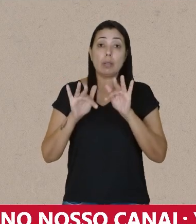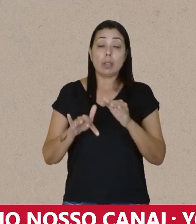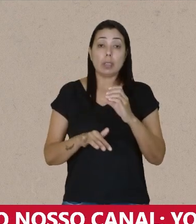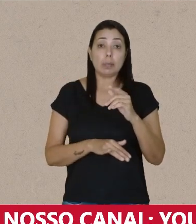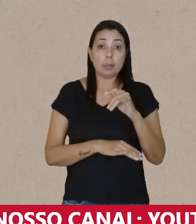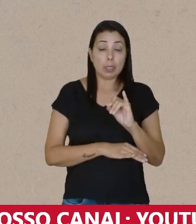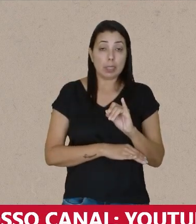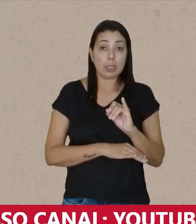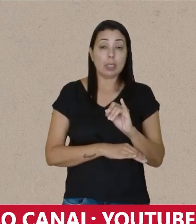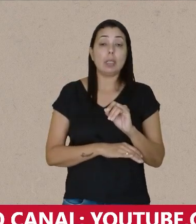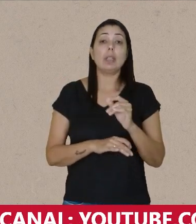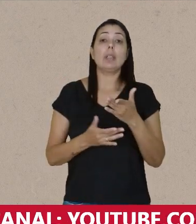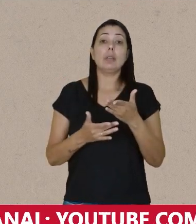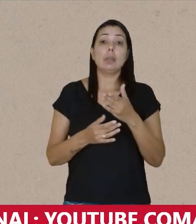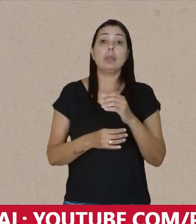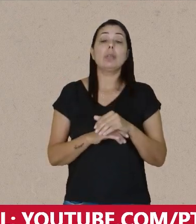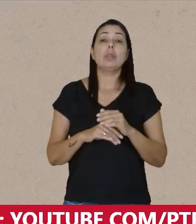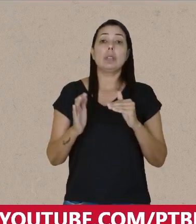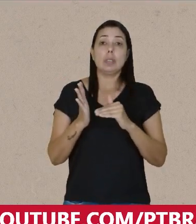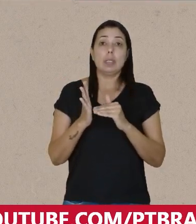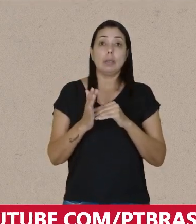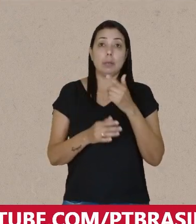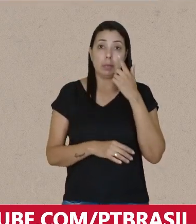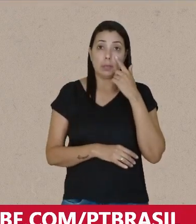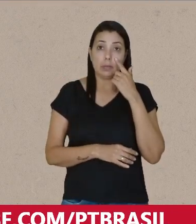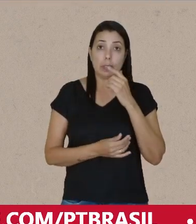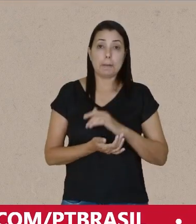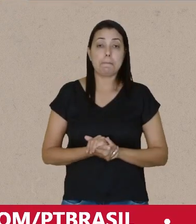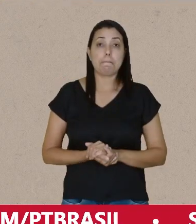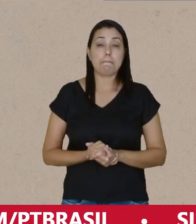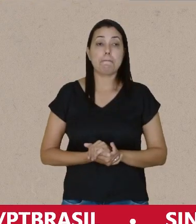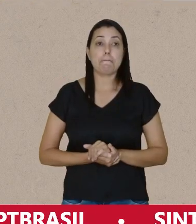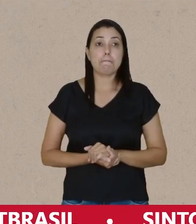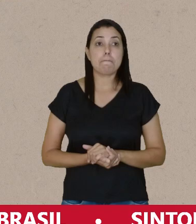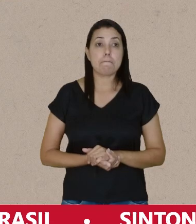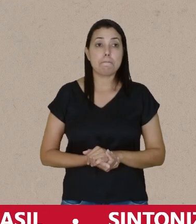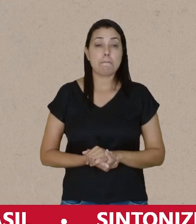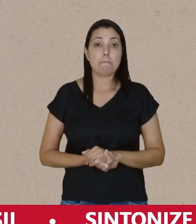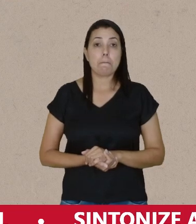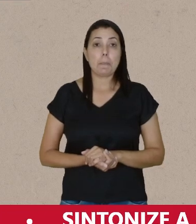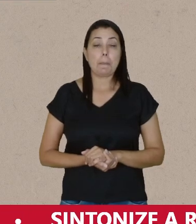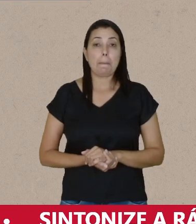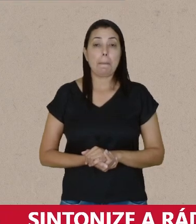da Covid no Senado. Vamos assistir. Entrevista.